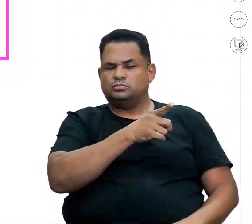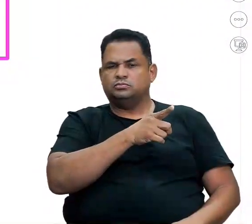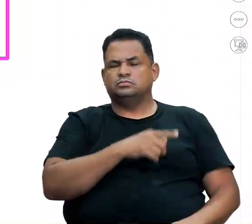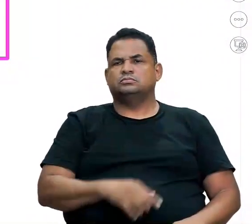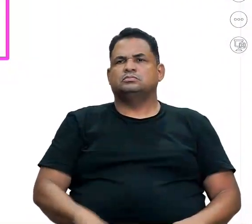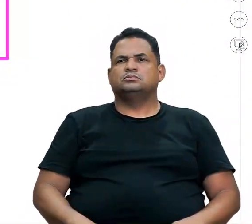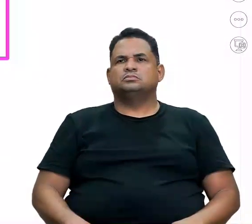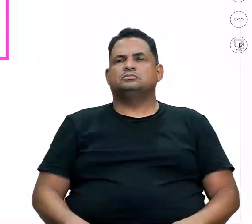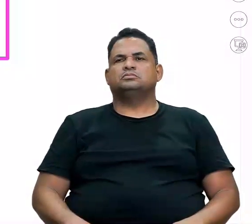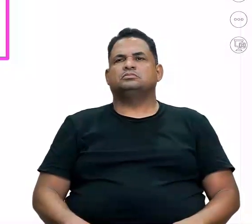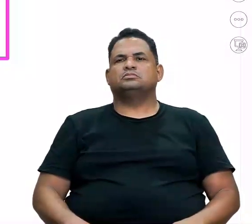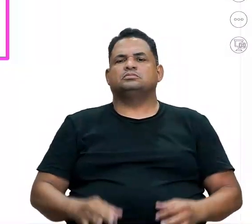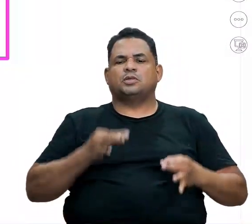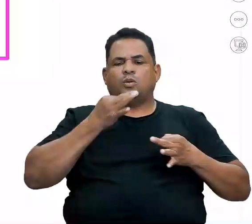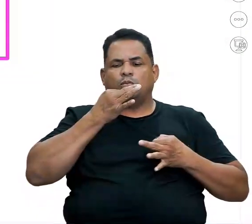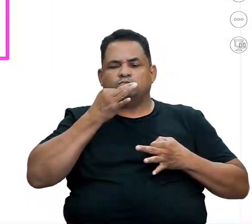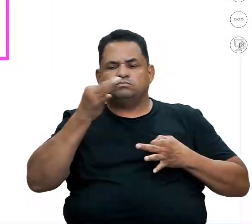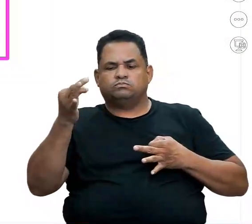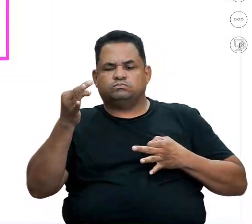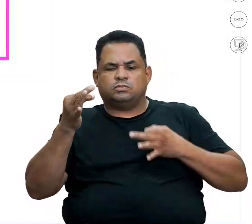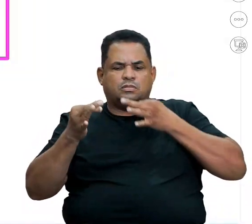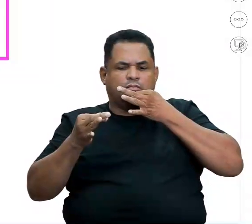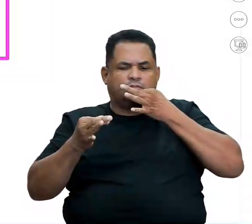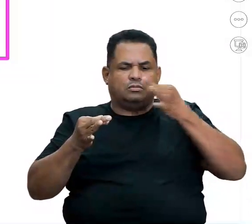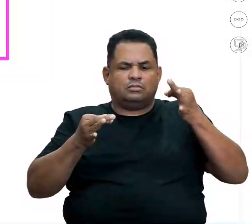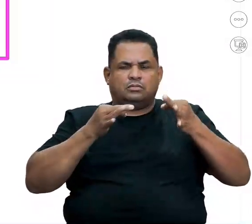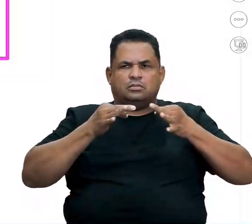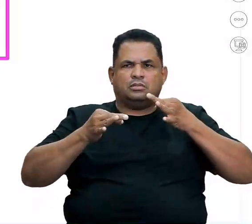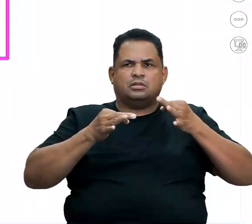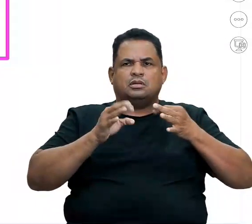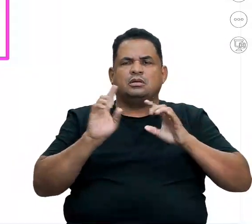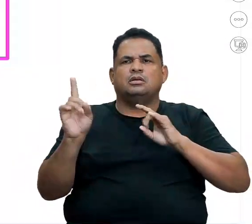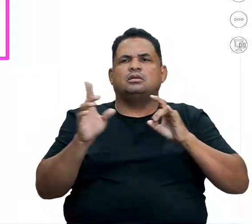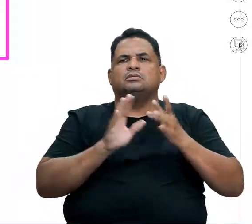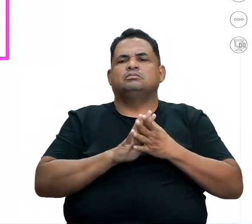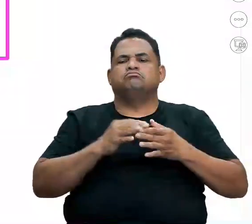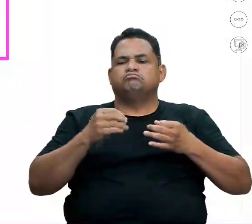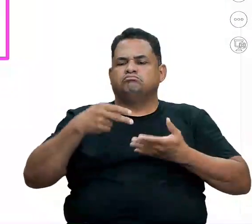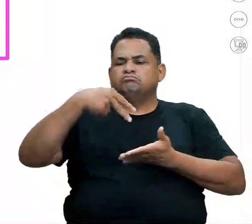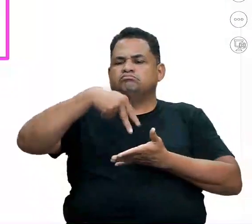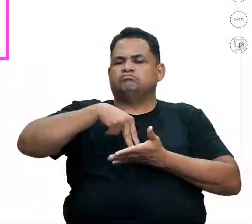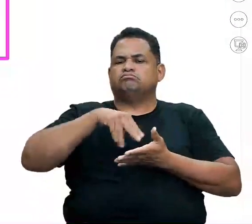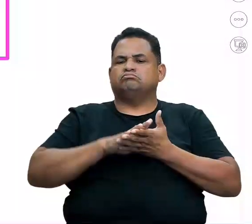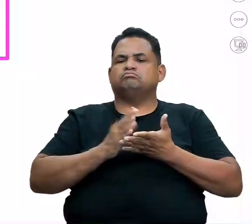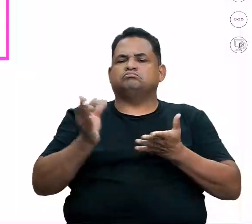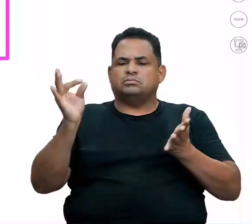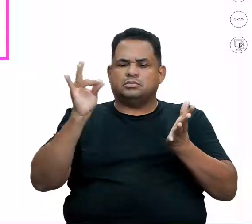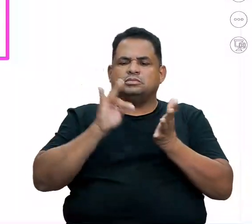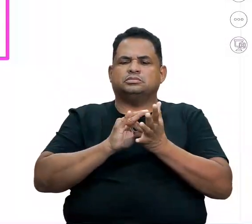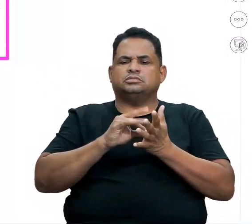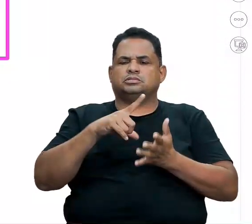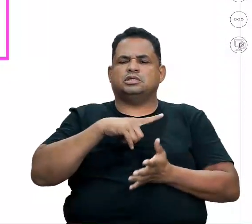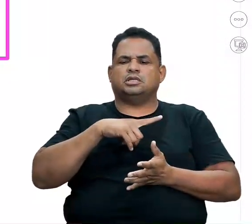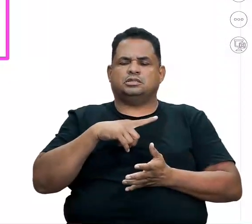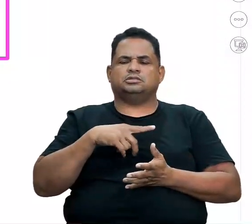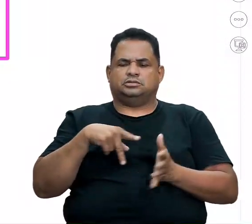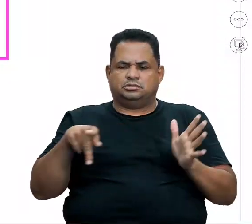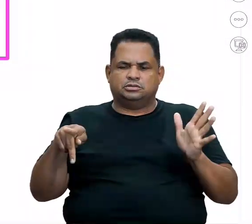Então, o relativismo, ele entende que cada postura é considerada legítima, cultural, né? Cada manifestação cultural é